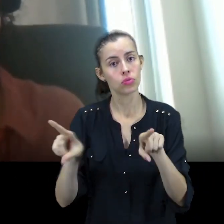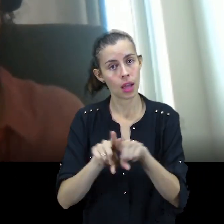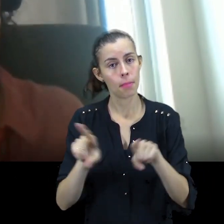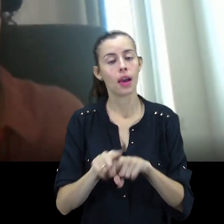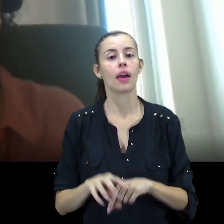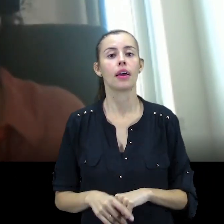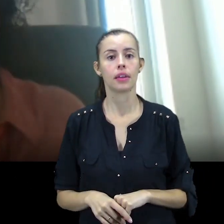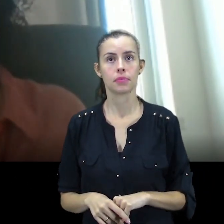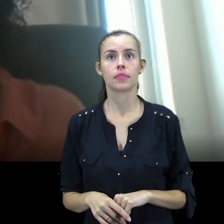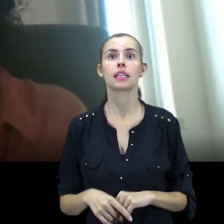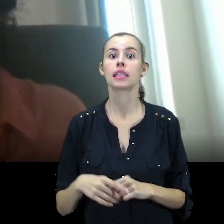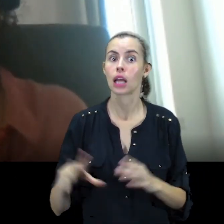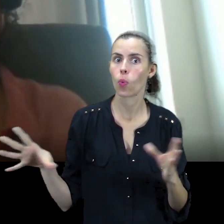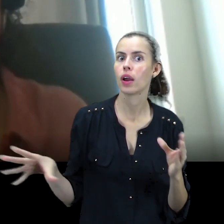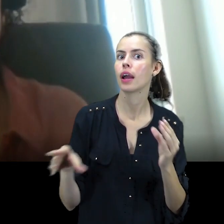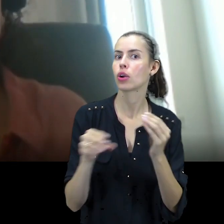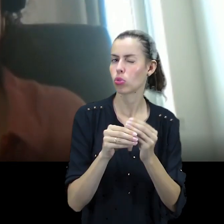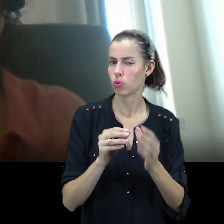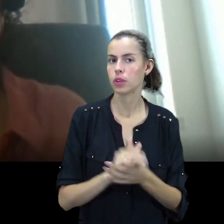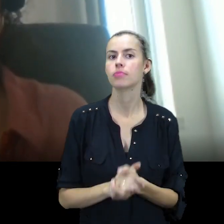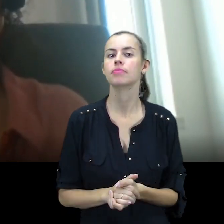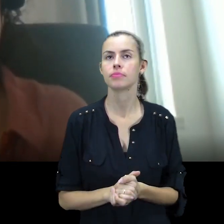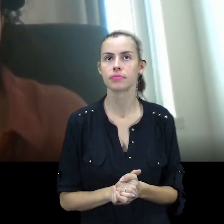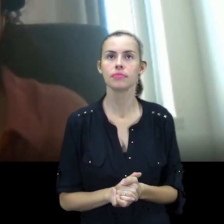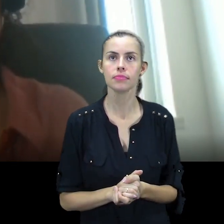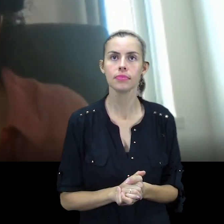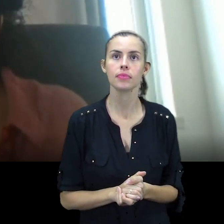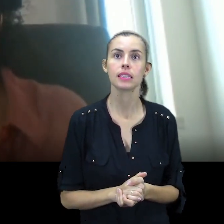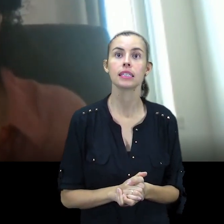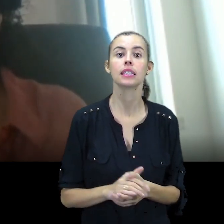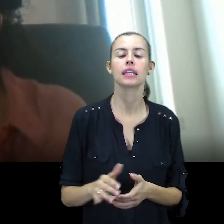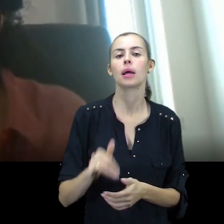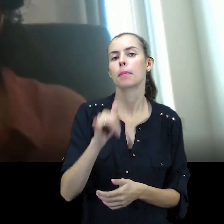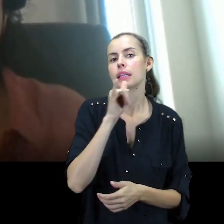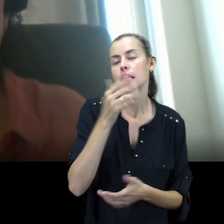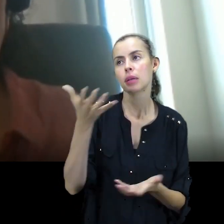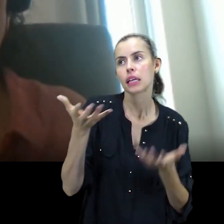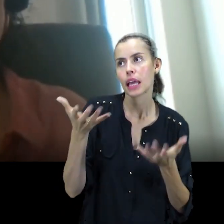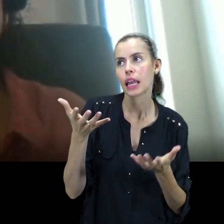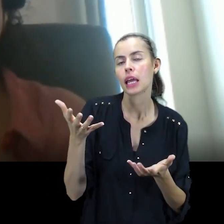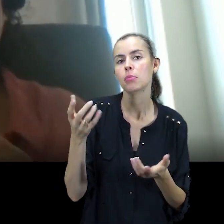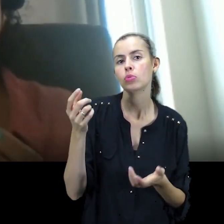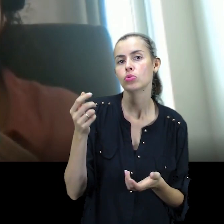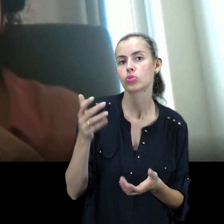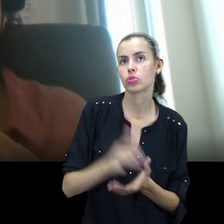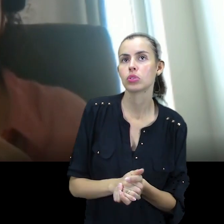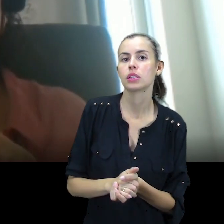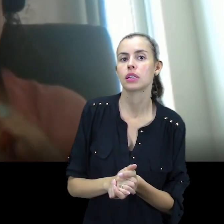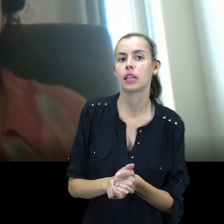já tem cursos que estão começando a colocar isso, dentro do Barema, para poder